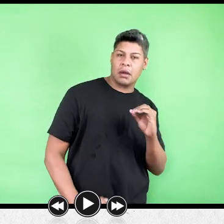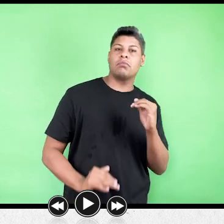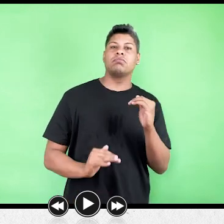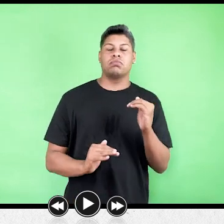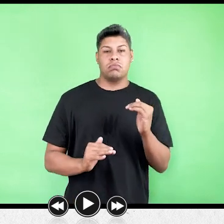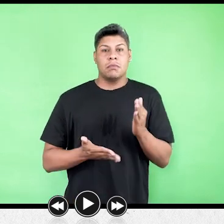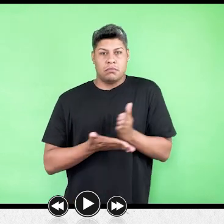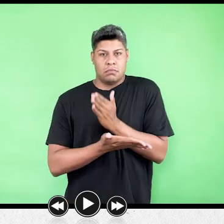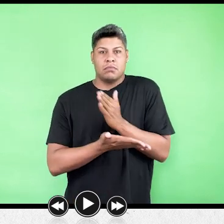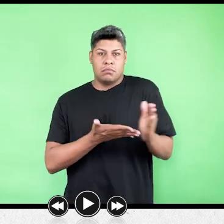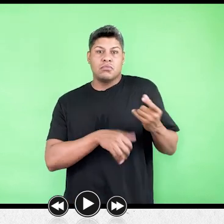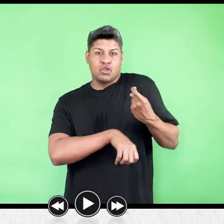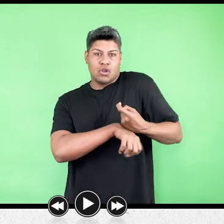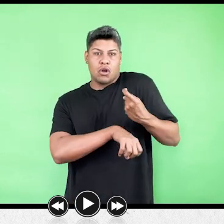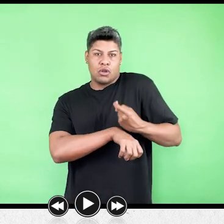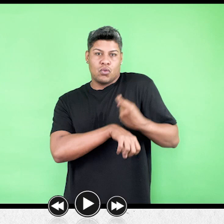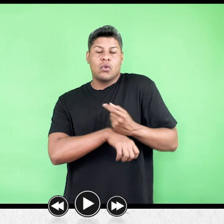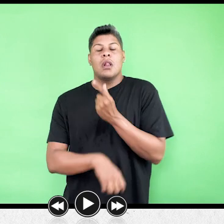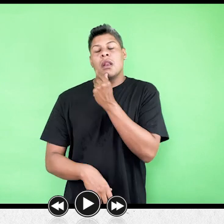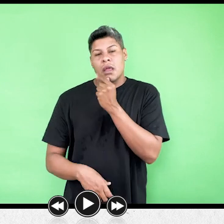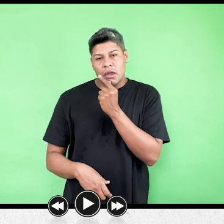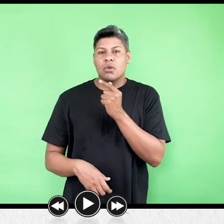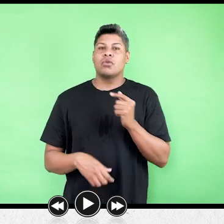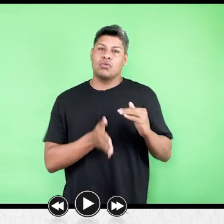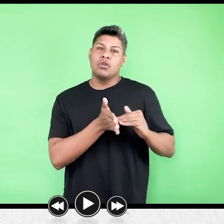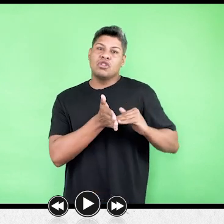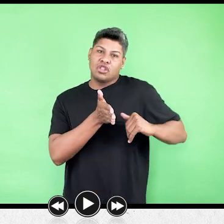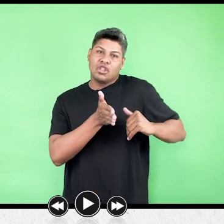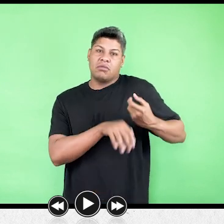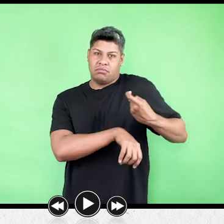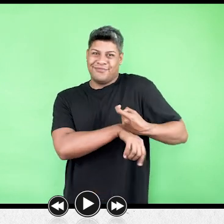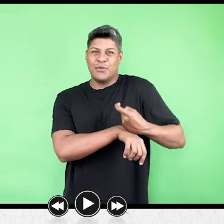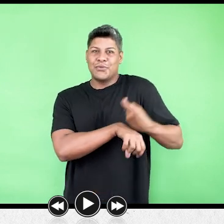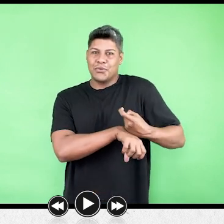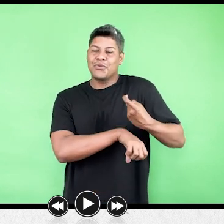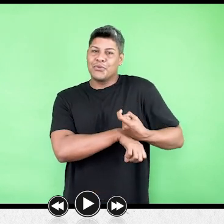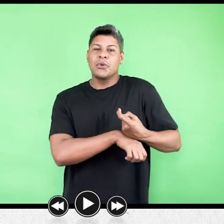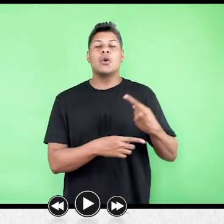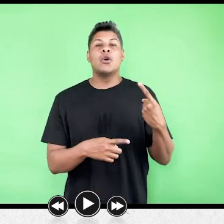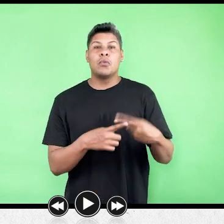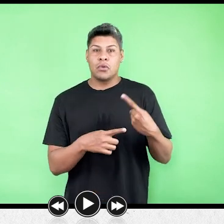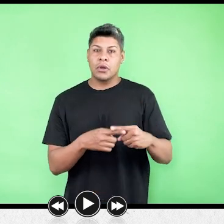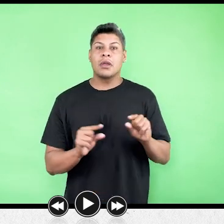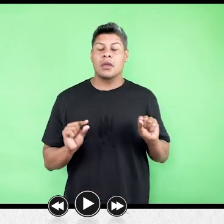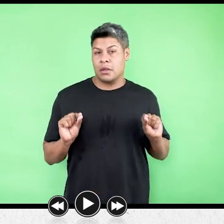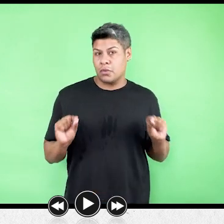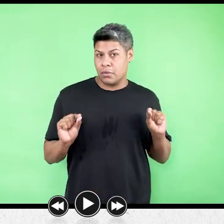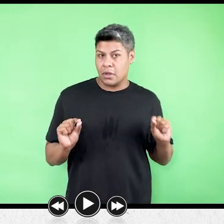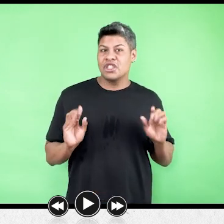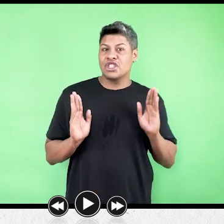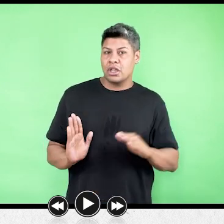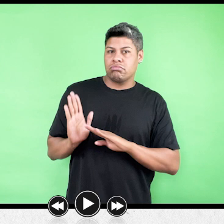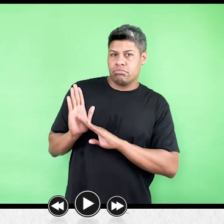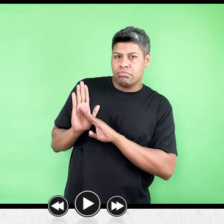separação sólido-líquido que vai promover a remoção dos flocos formados, porque os flocos que